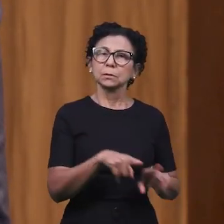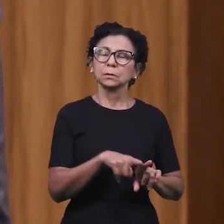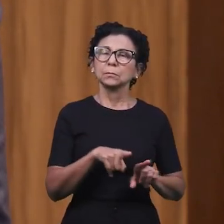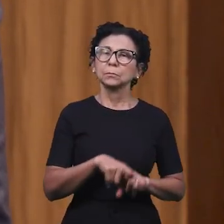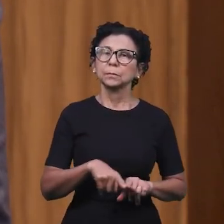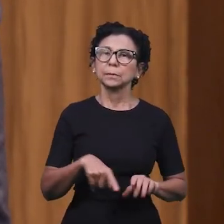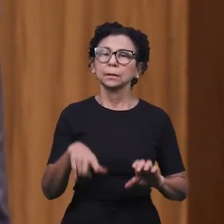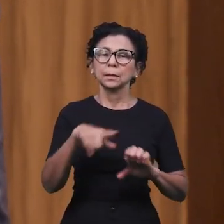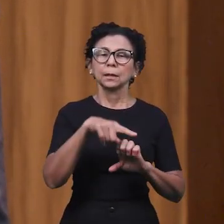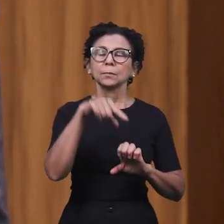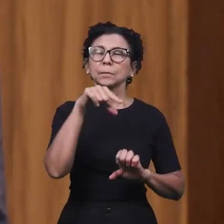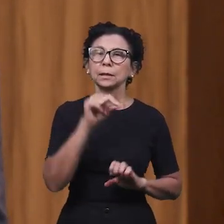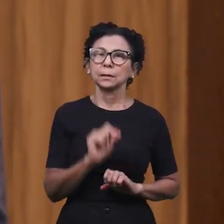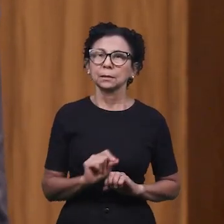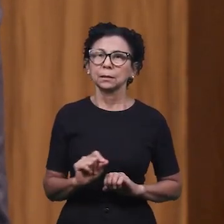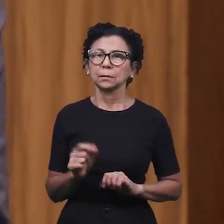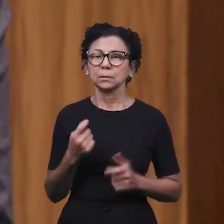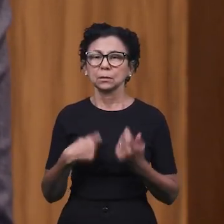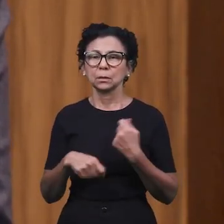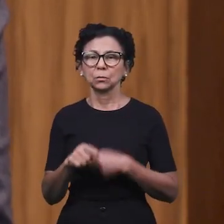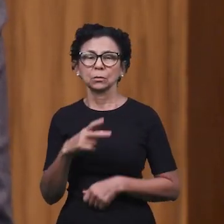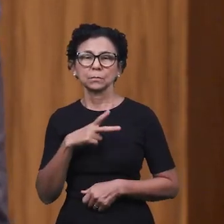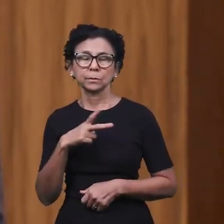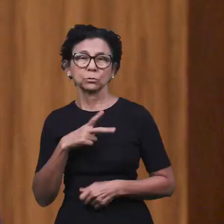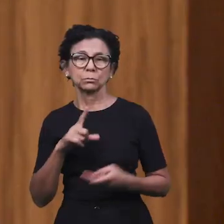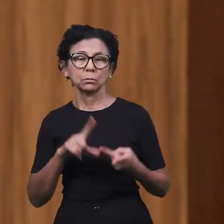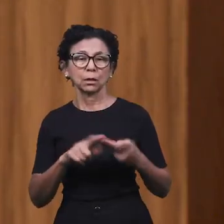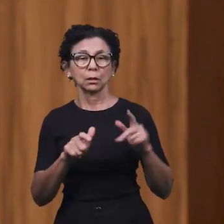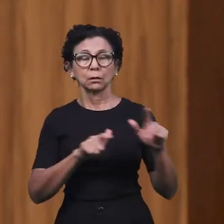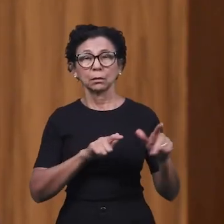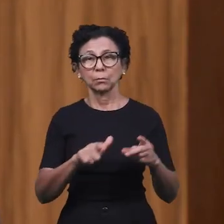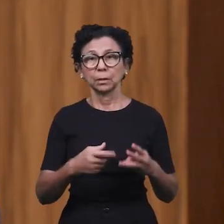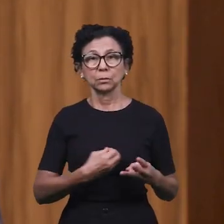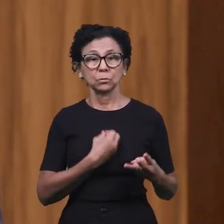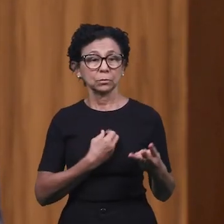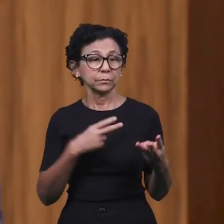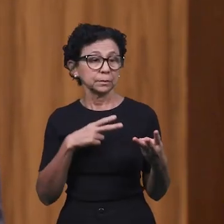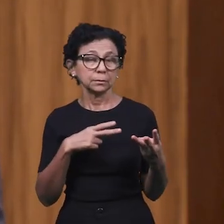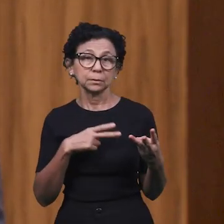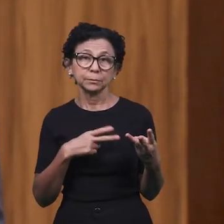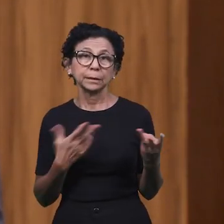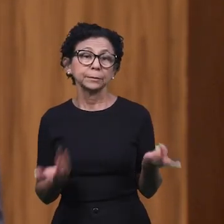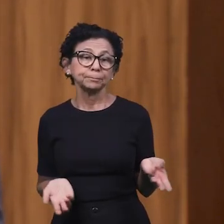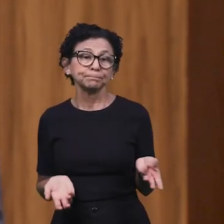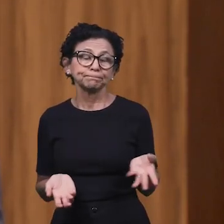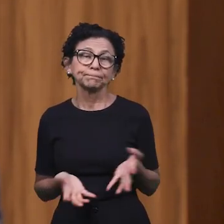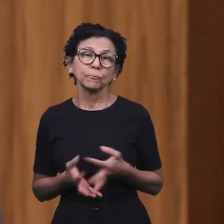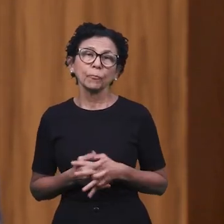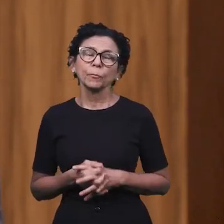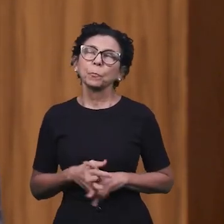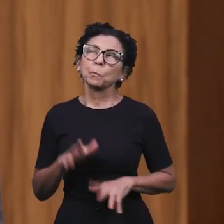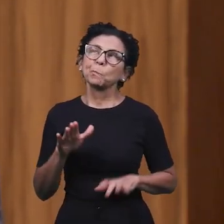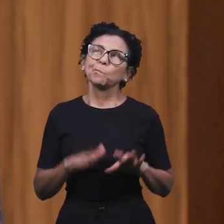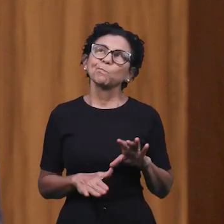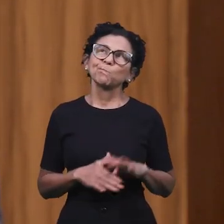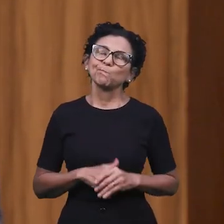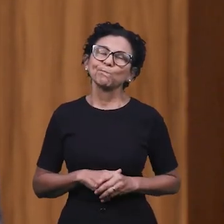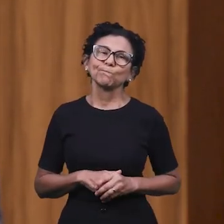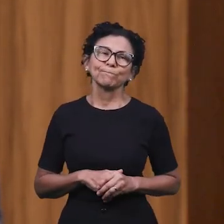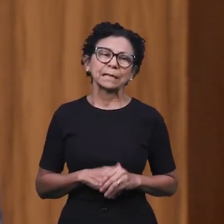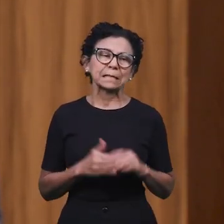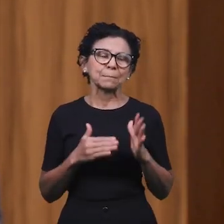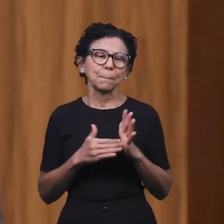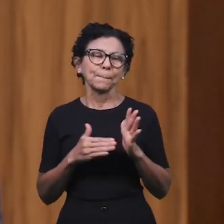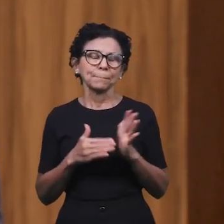negócio, seja no seu local de trabalho e seja na sua vida. Às vezes nós nos deparamos